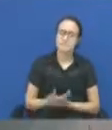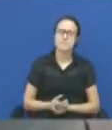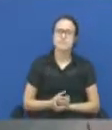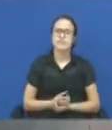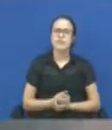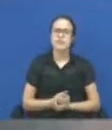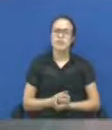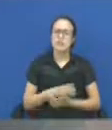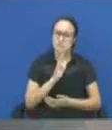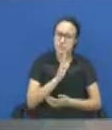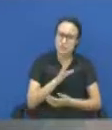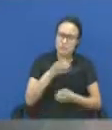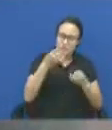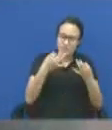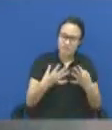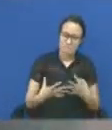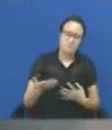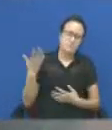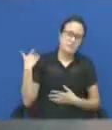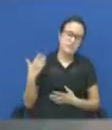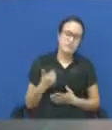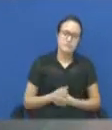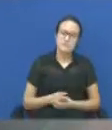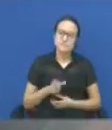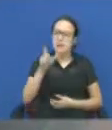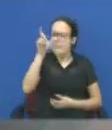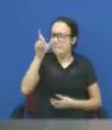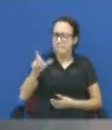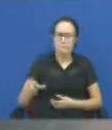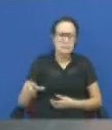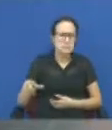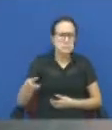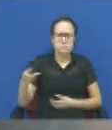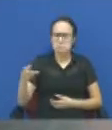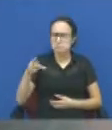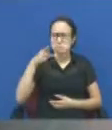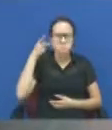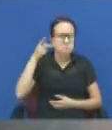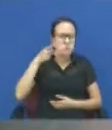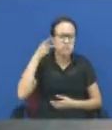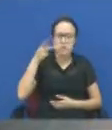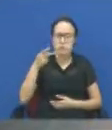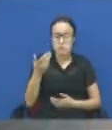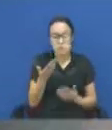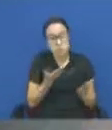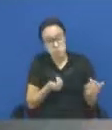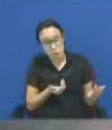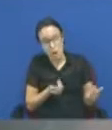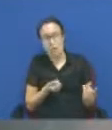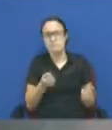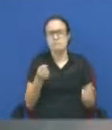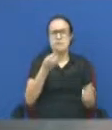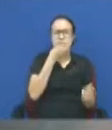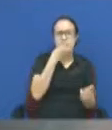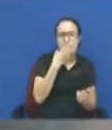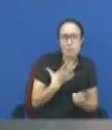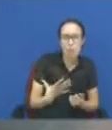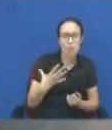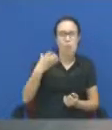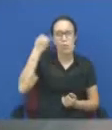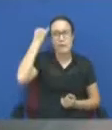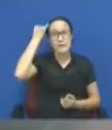da sessão, uma pessoa que tinha grande potencial político, jovem, com grandes ideias,